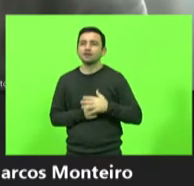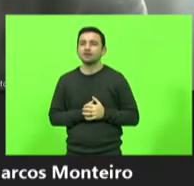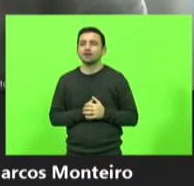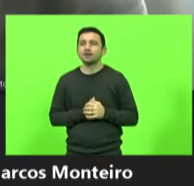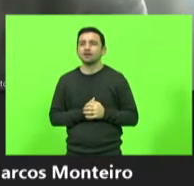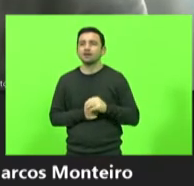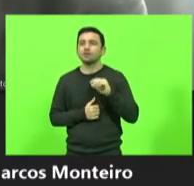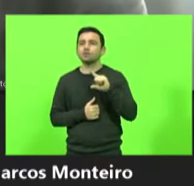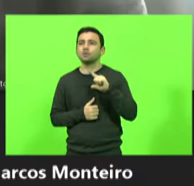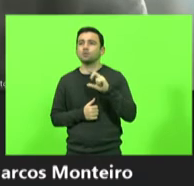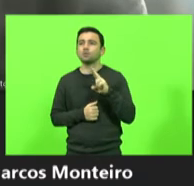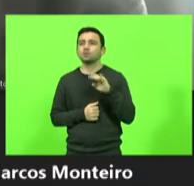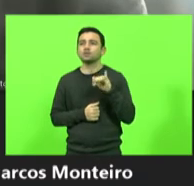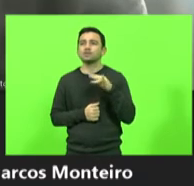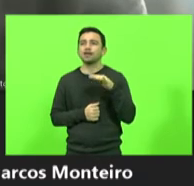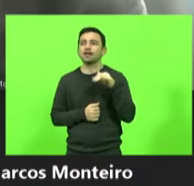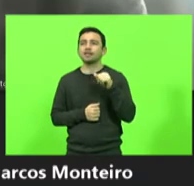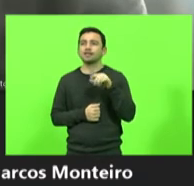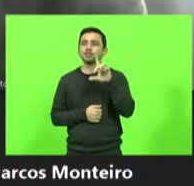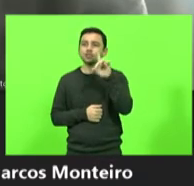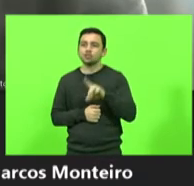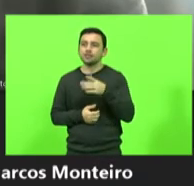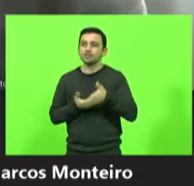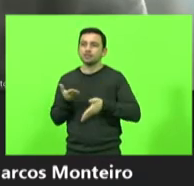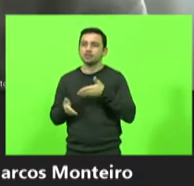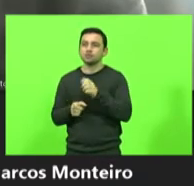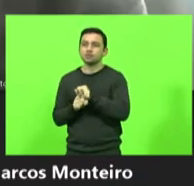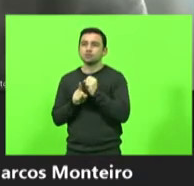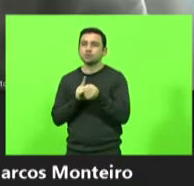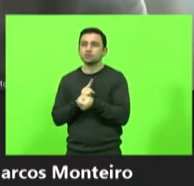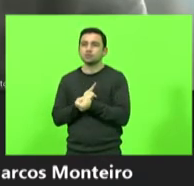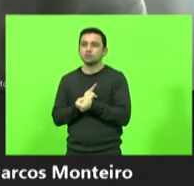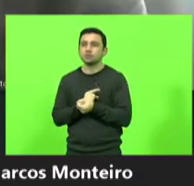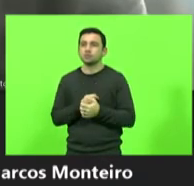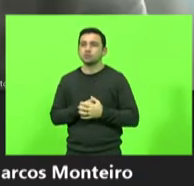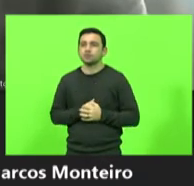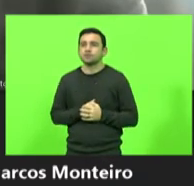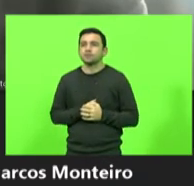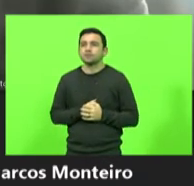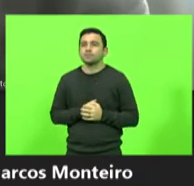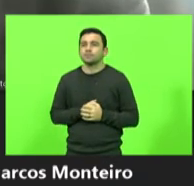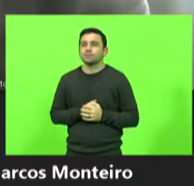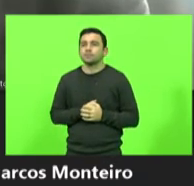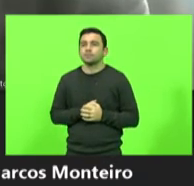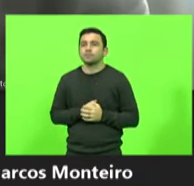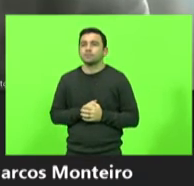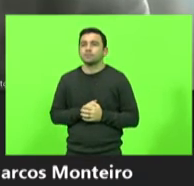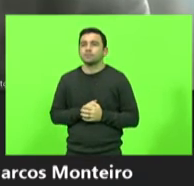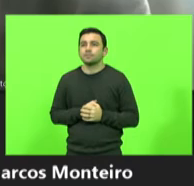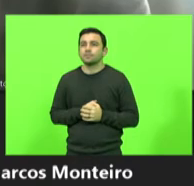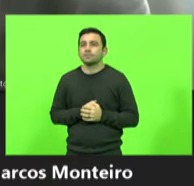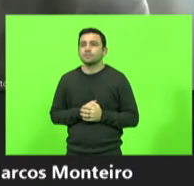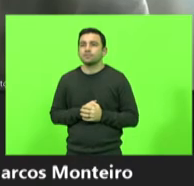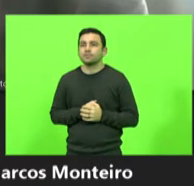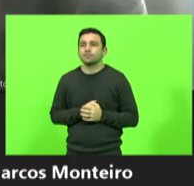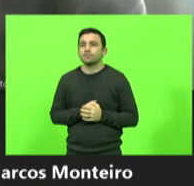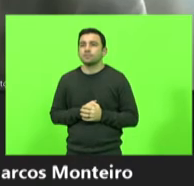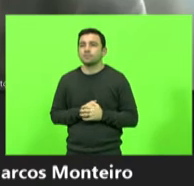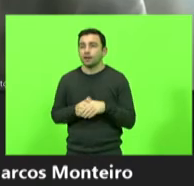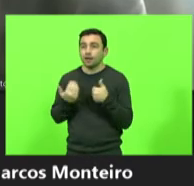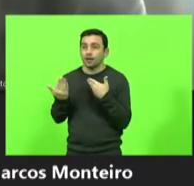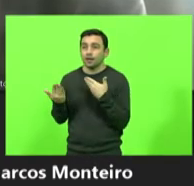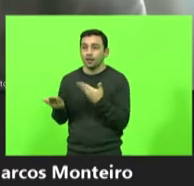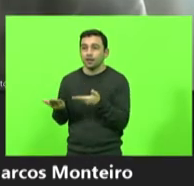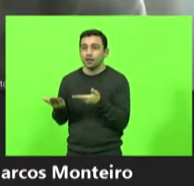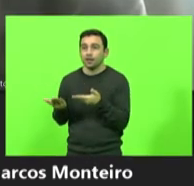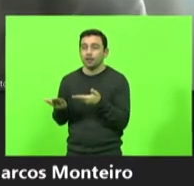que é a diretora de assistência social, né? Então, sim. Ok. Então, Luciane, representando a SDS